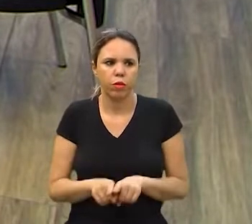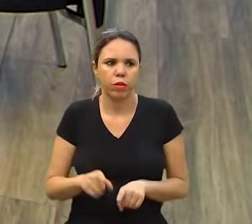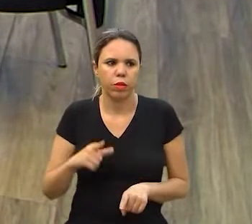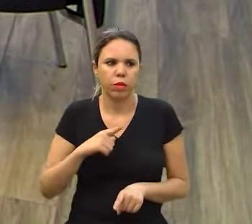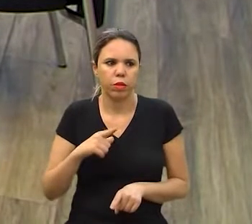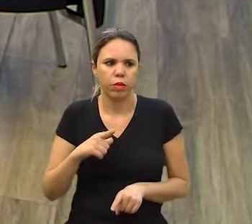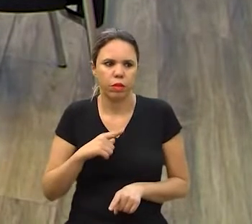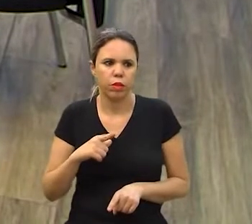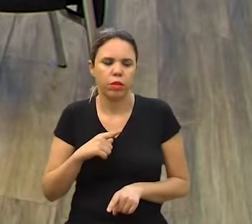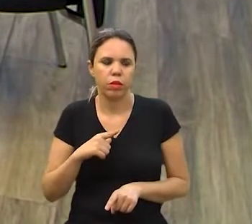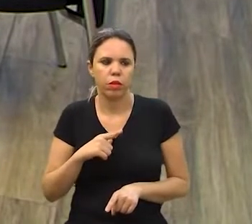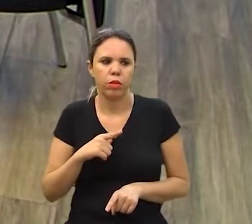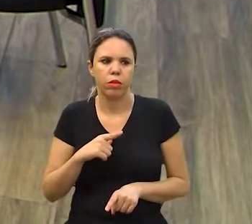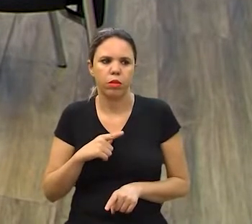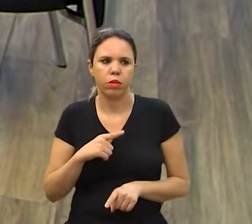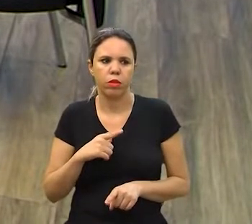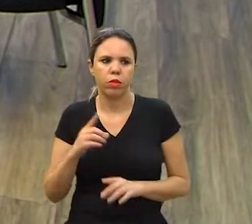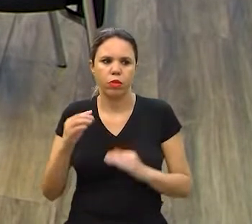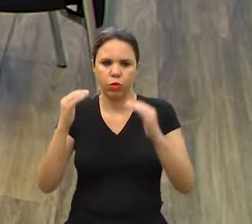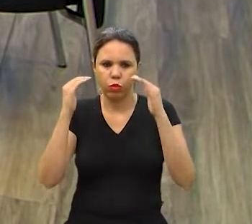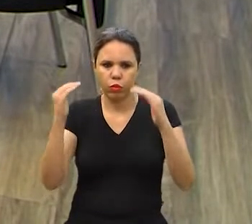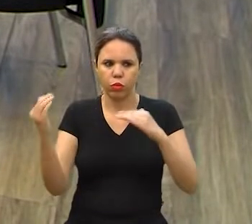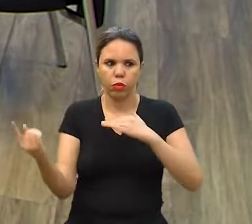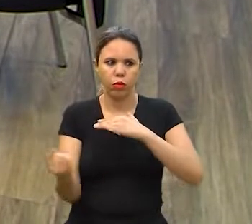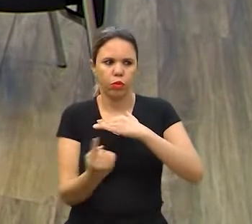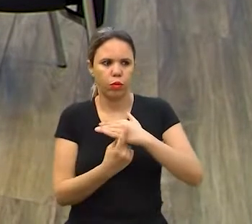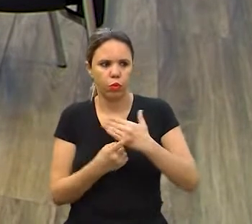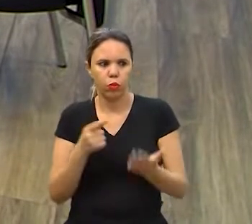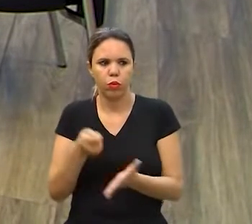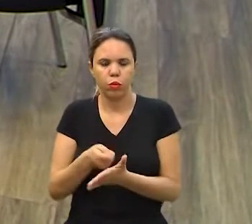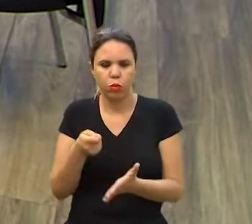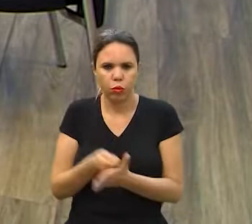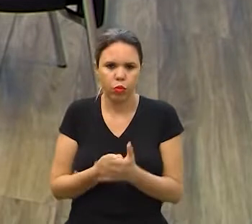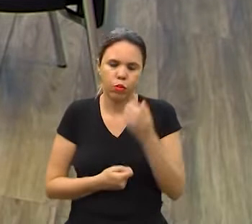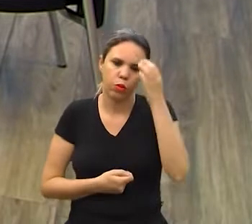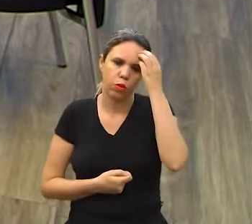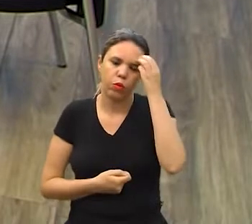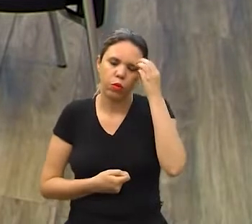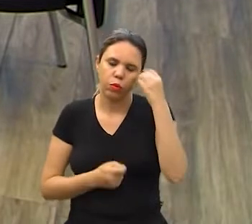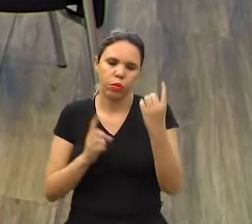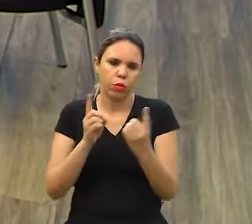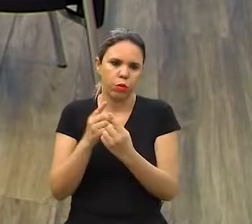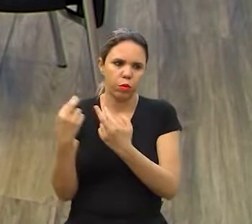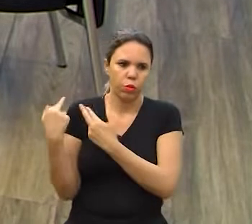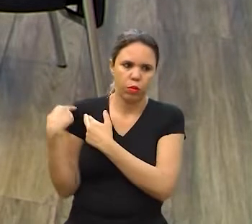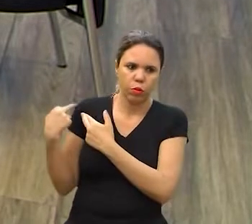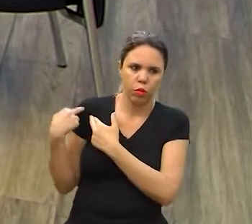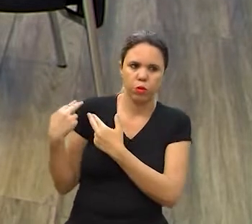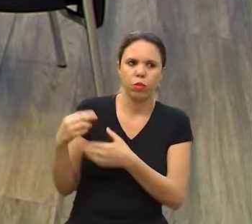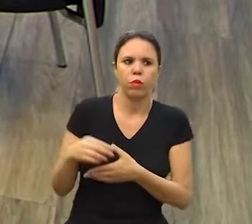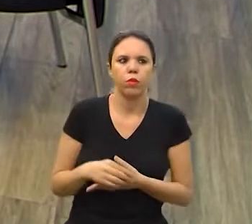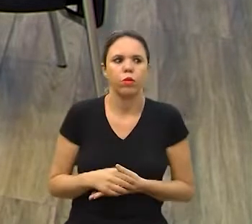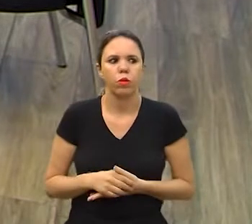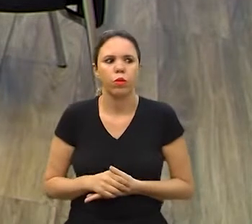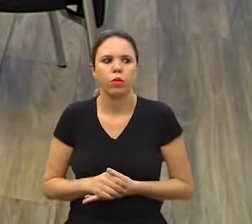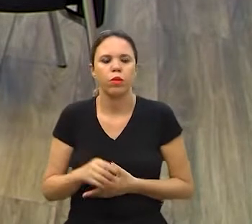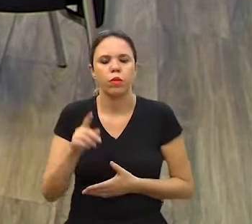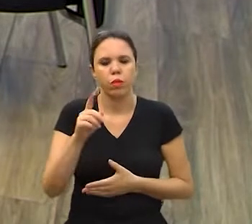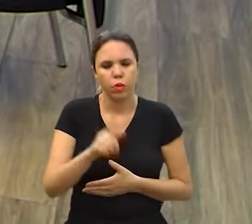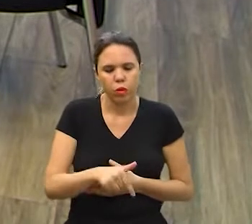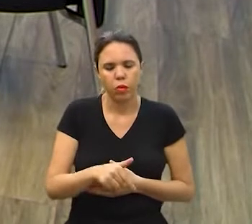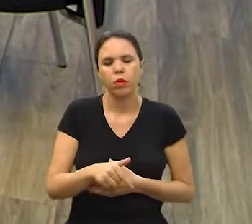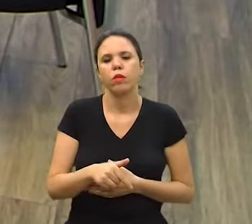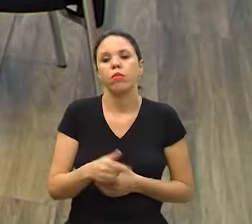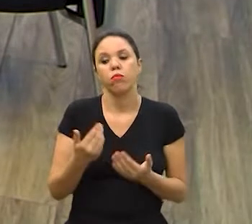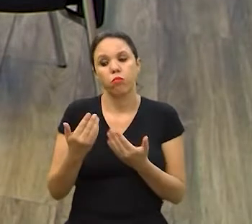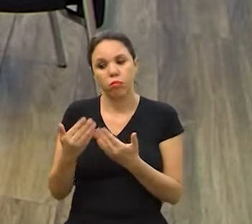também defere: cumpra-se o comparecimento obrigatório ao serviço de responsabilização. Então, essa será